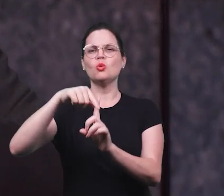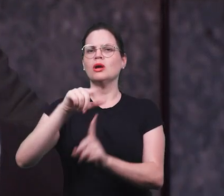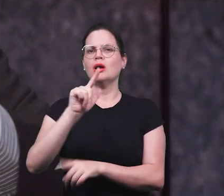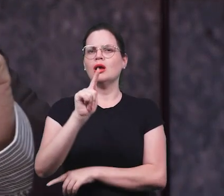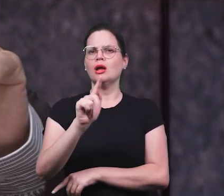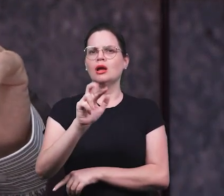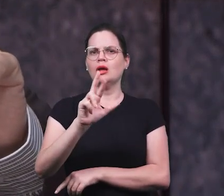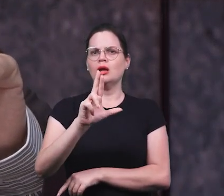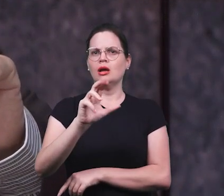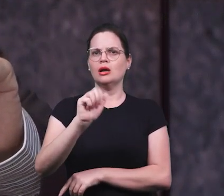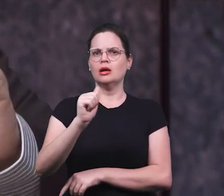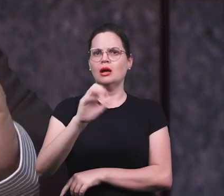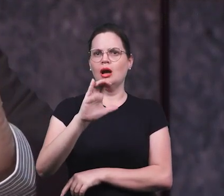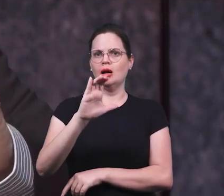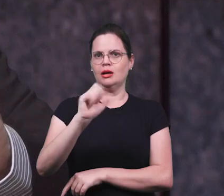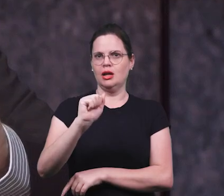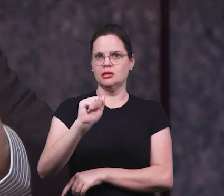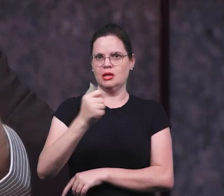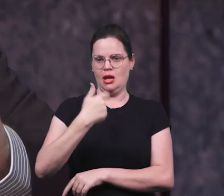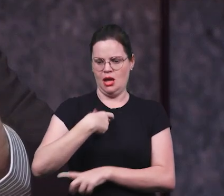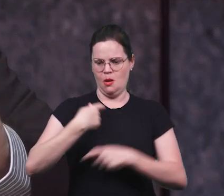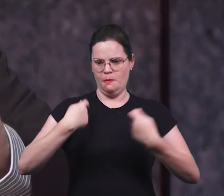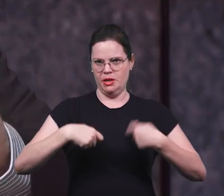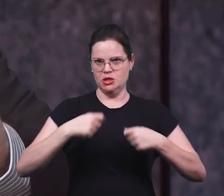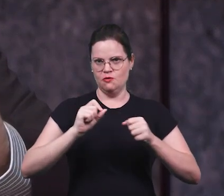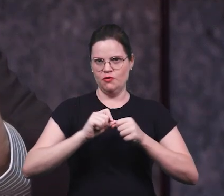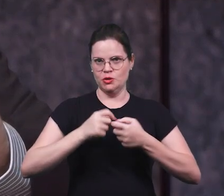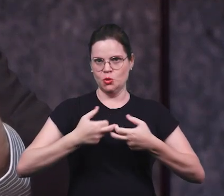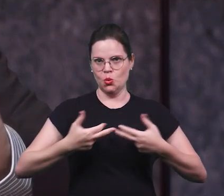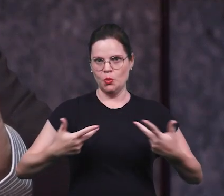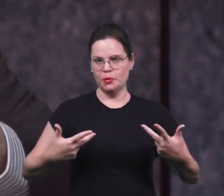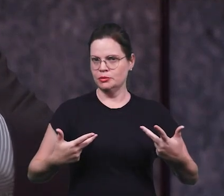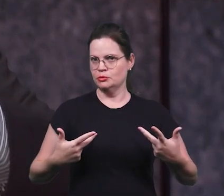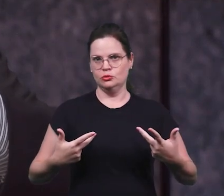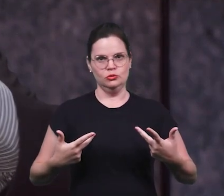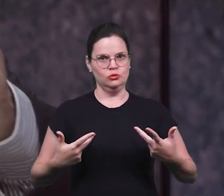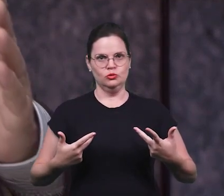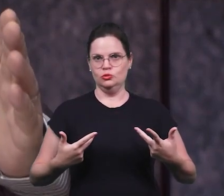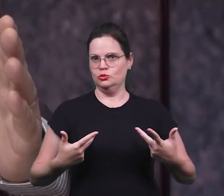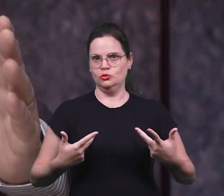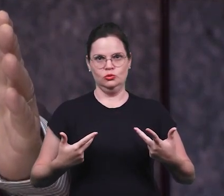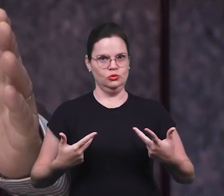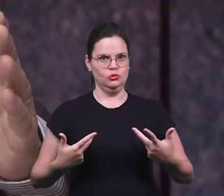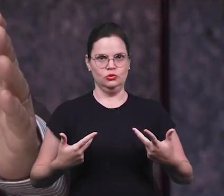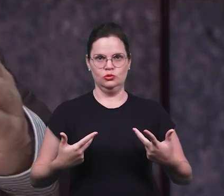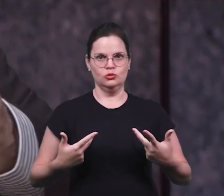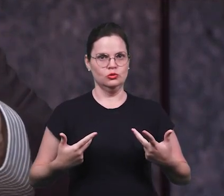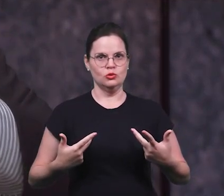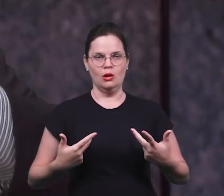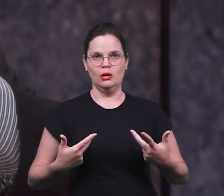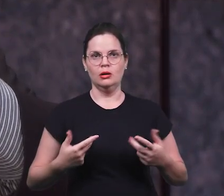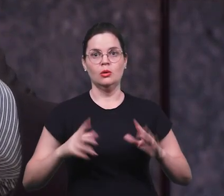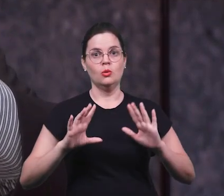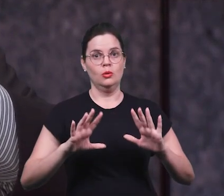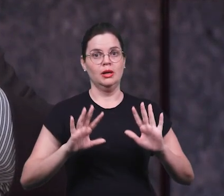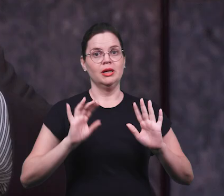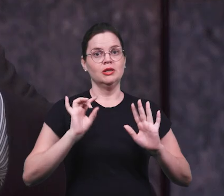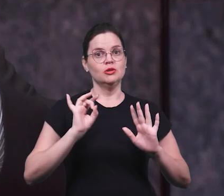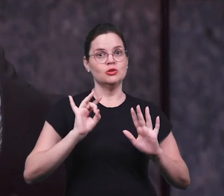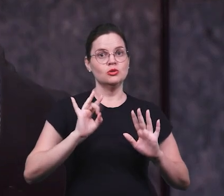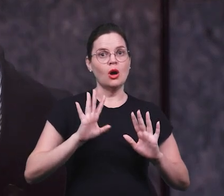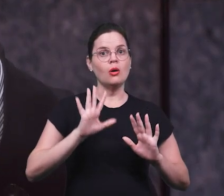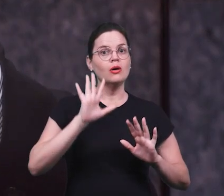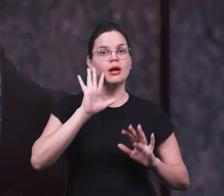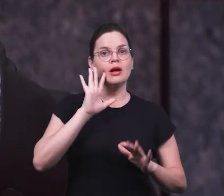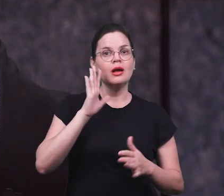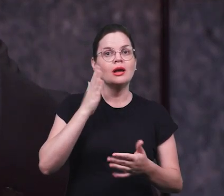que fazer nada, a não ser, mas também a palavra é dirigida àqueles que creem. Aquele que crê